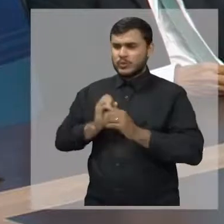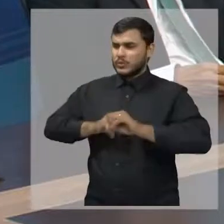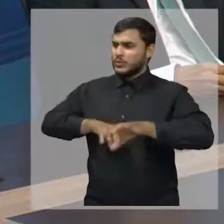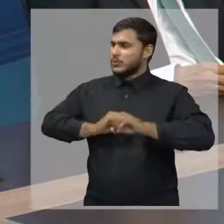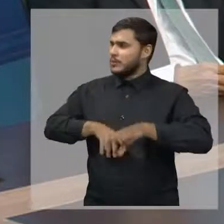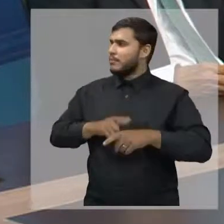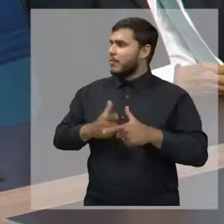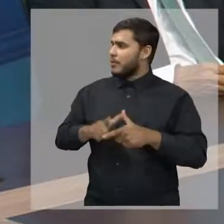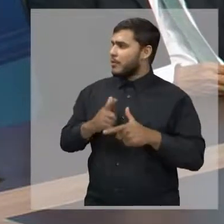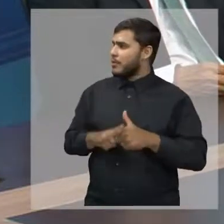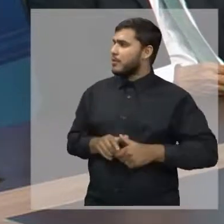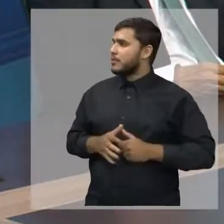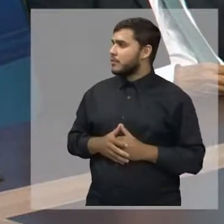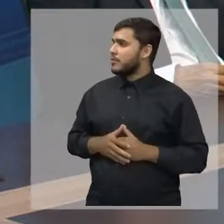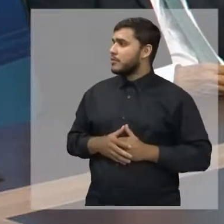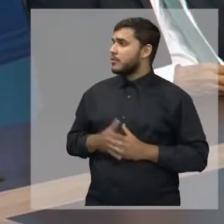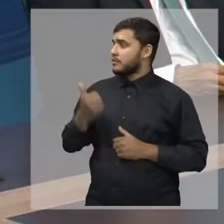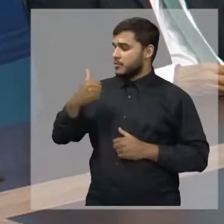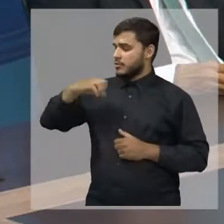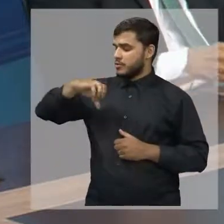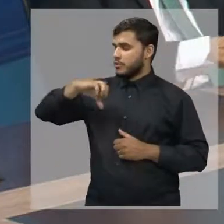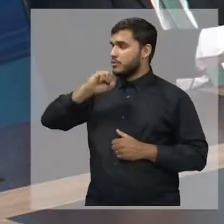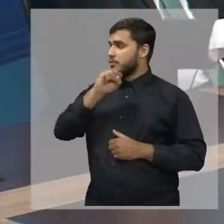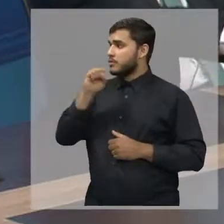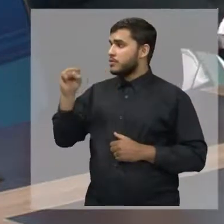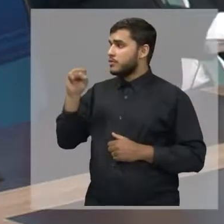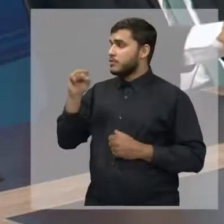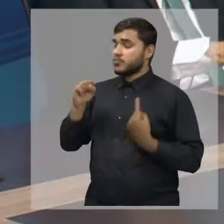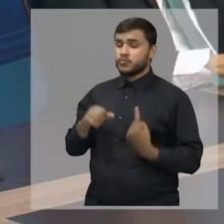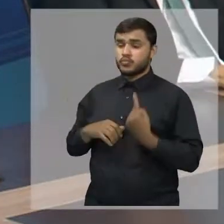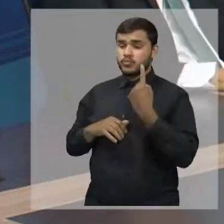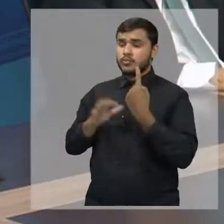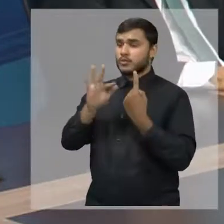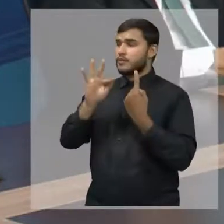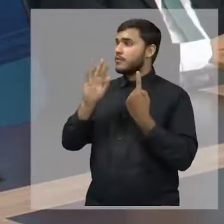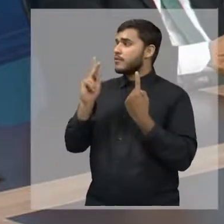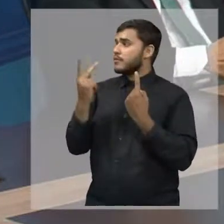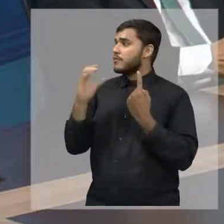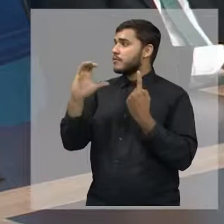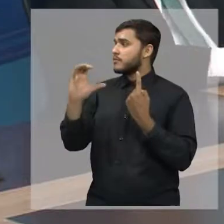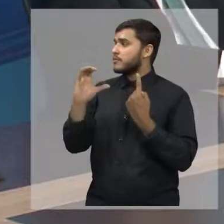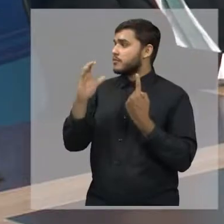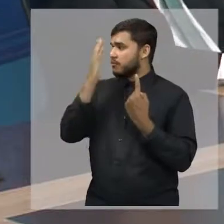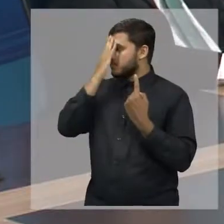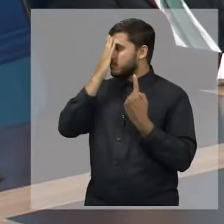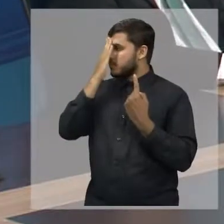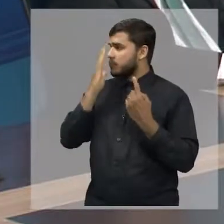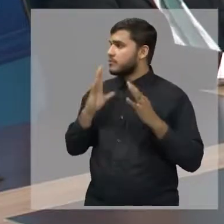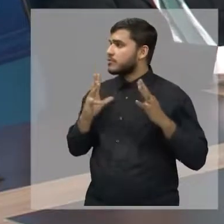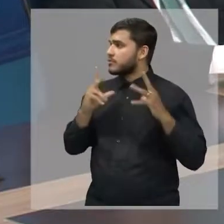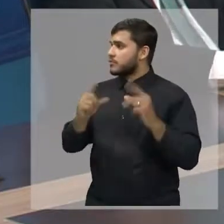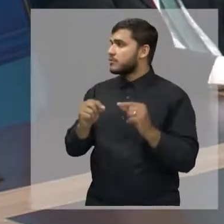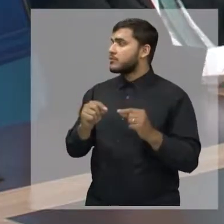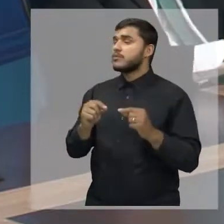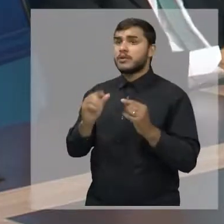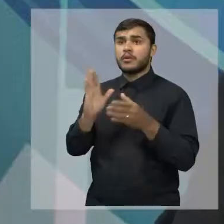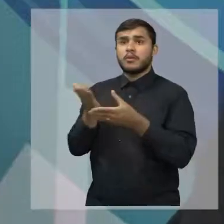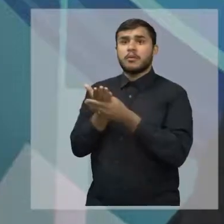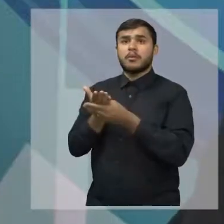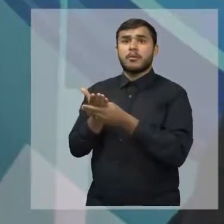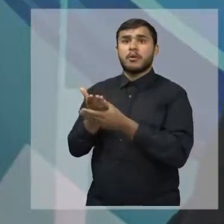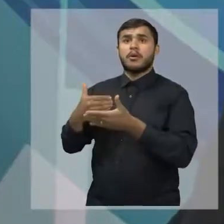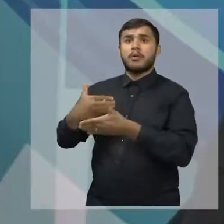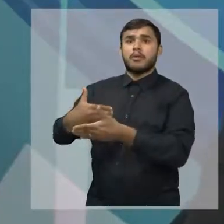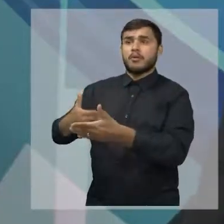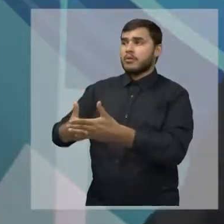presidentes depois da Constituição, só tem o Fernando Henrique que teve arquivado lá os processos dele. todos os 5 estão envolvidos com alguma